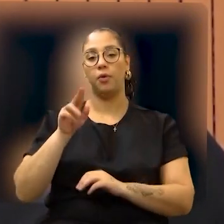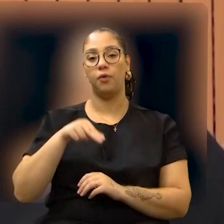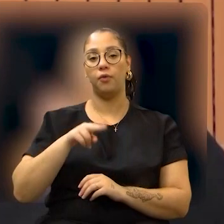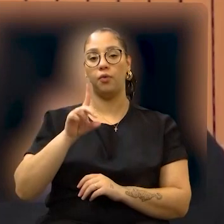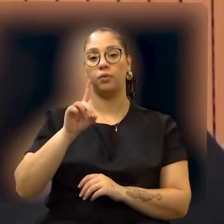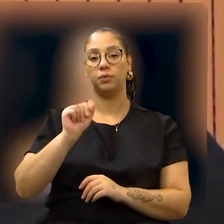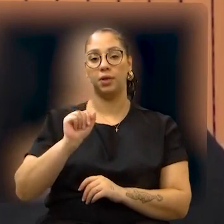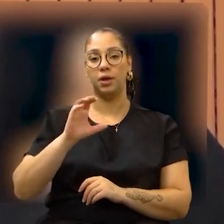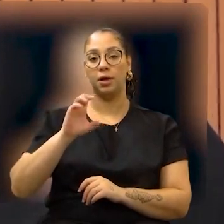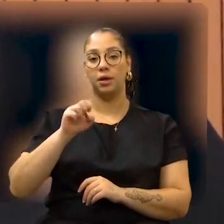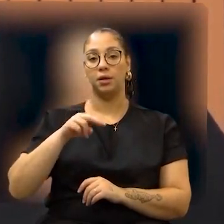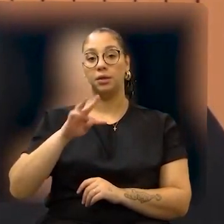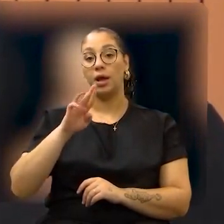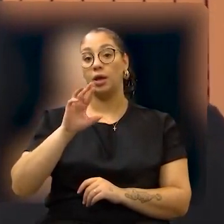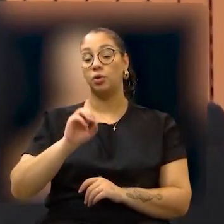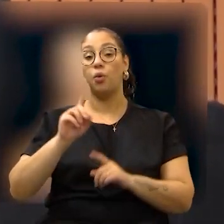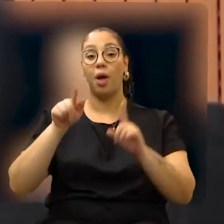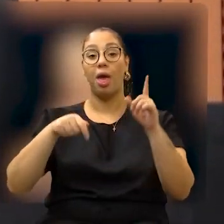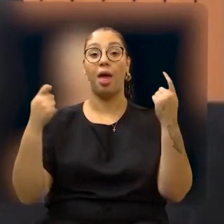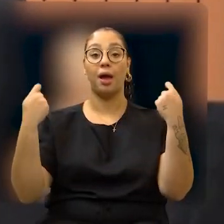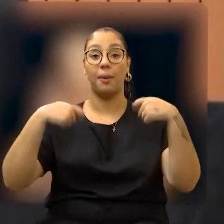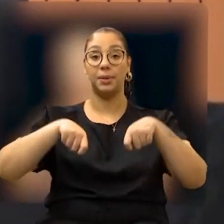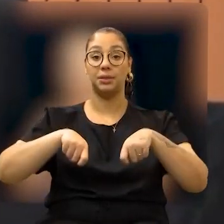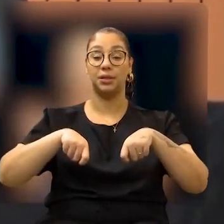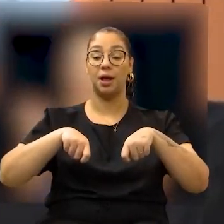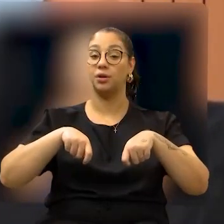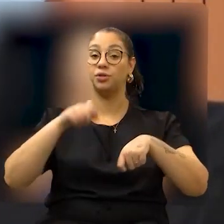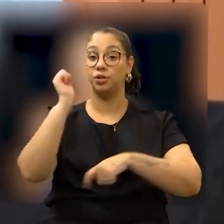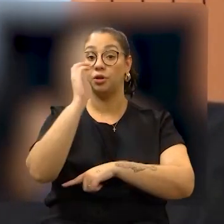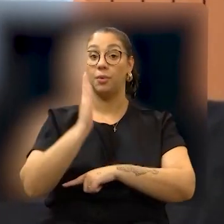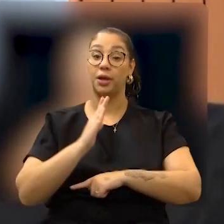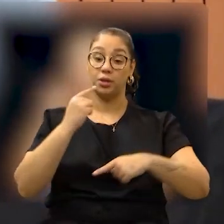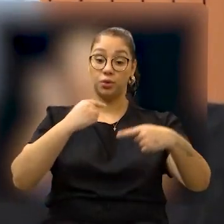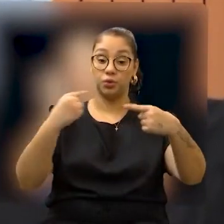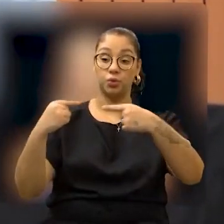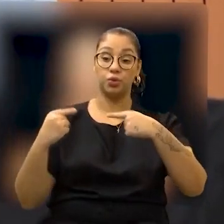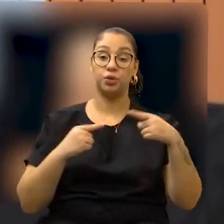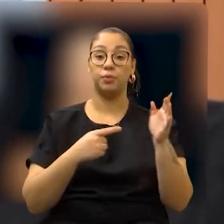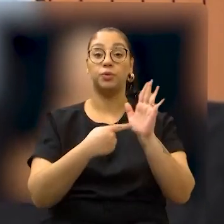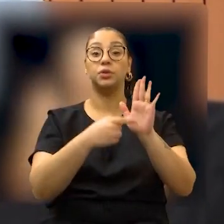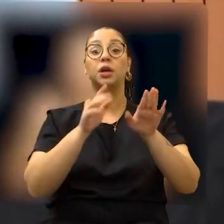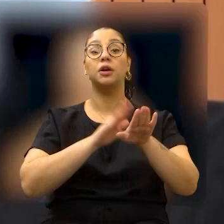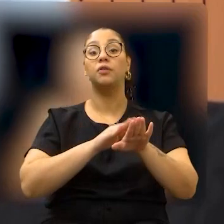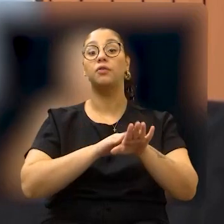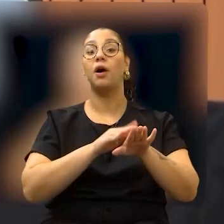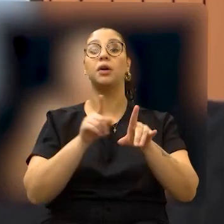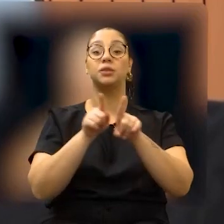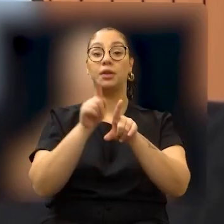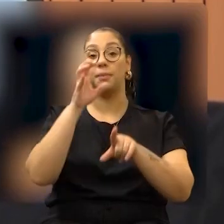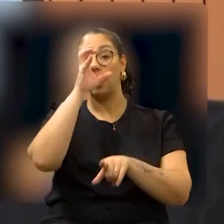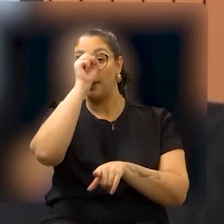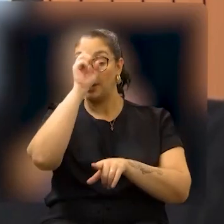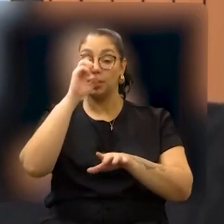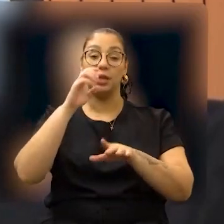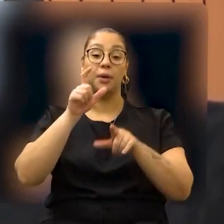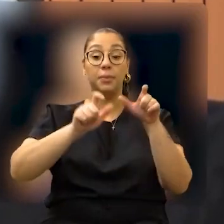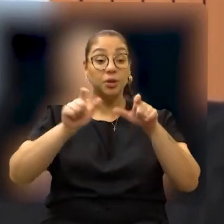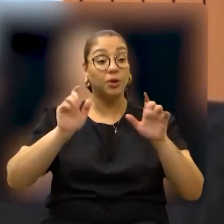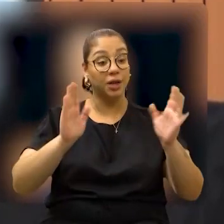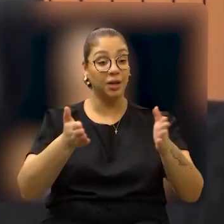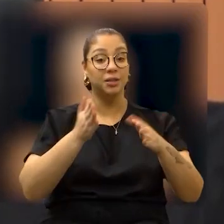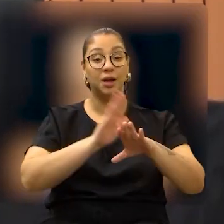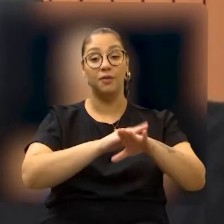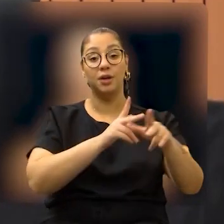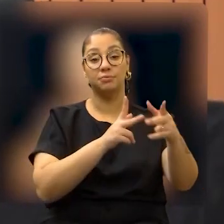gente recuperar a capacidade do Brasil de discutir, mostrar o que faz e aprender com